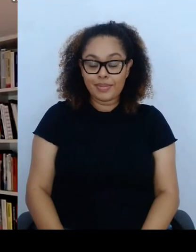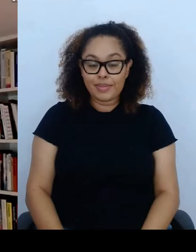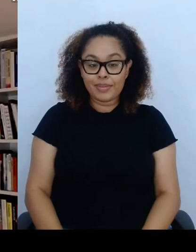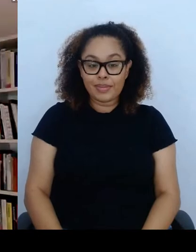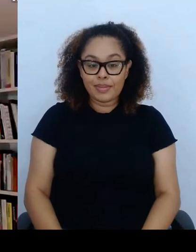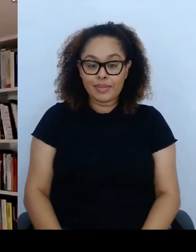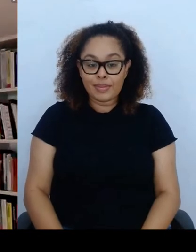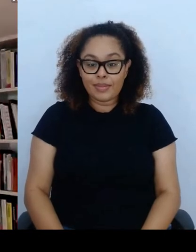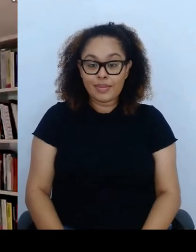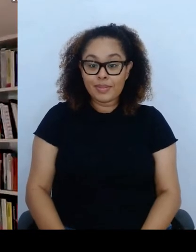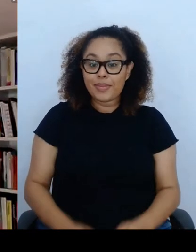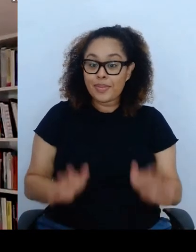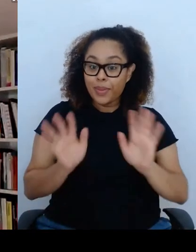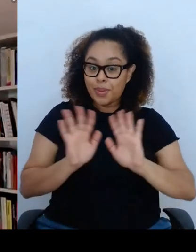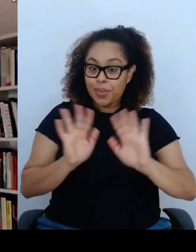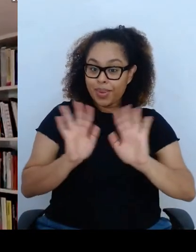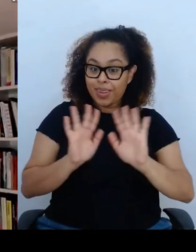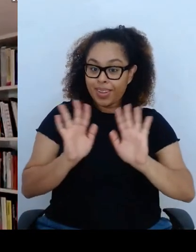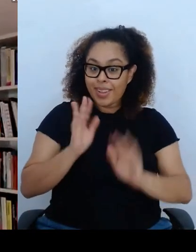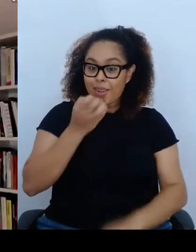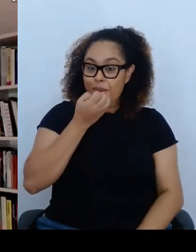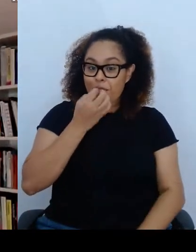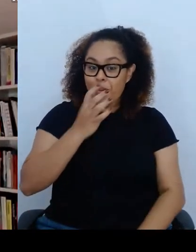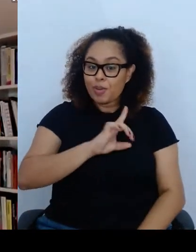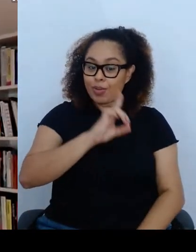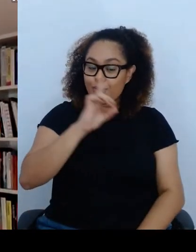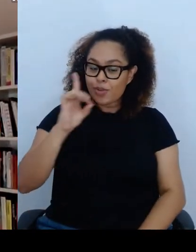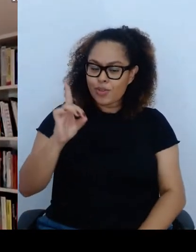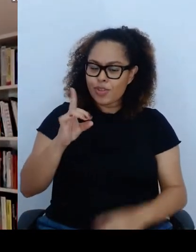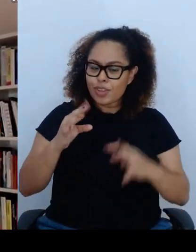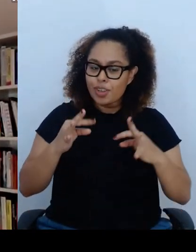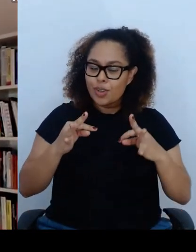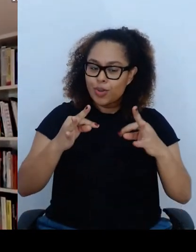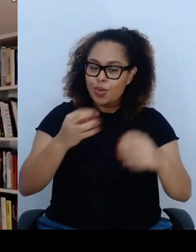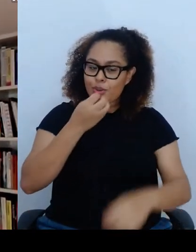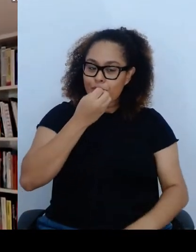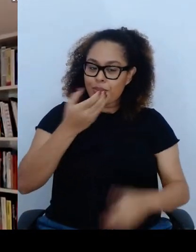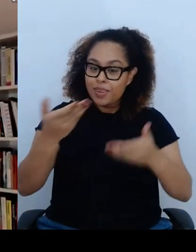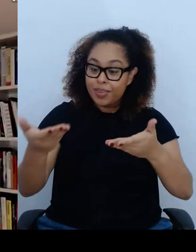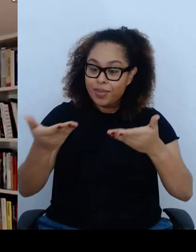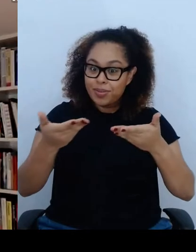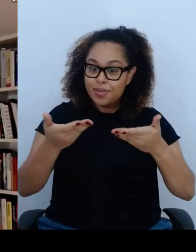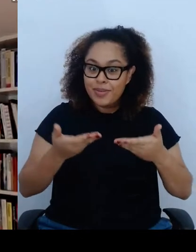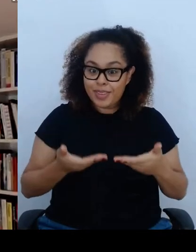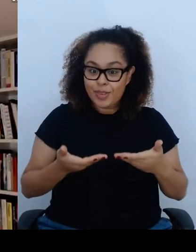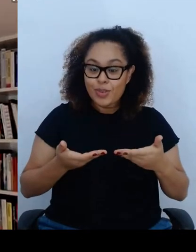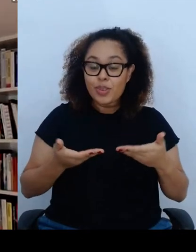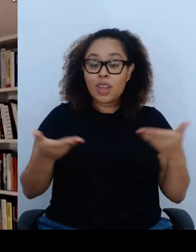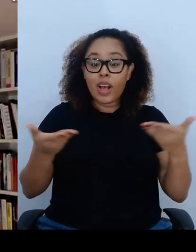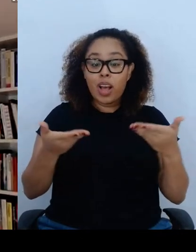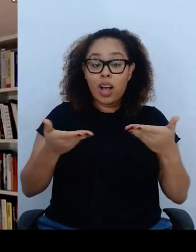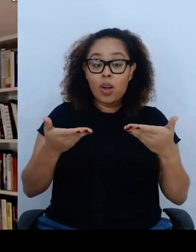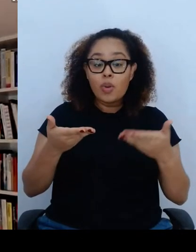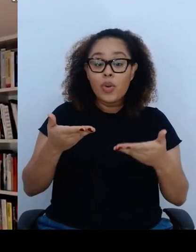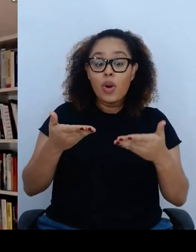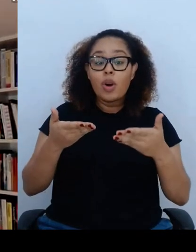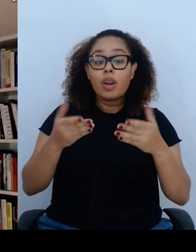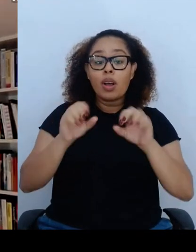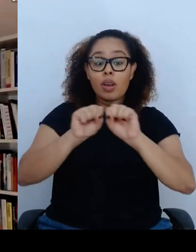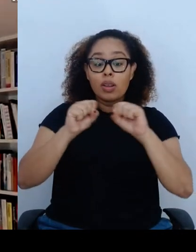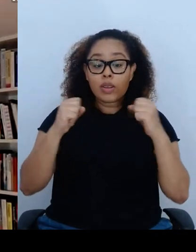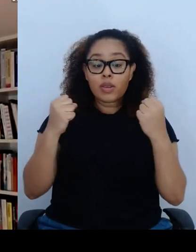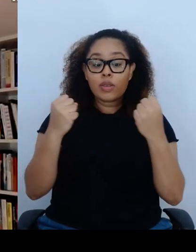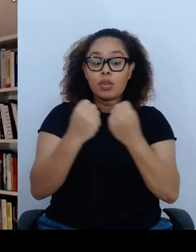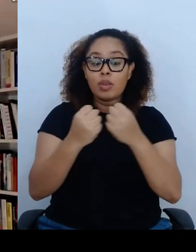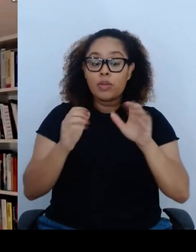Bom dia pessoal bem vindo aqui ao seminário dedicado ao Francis